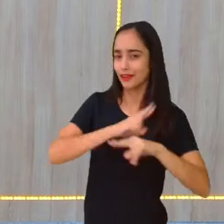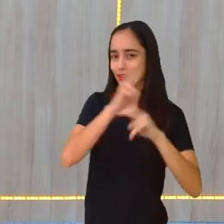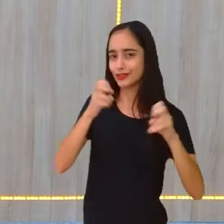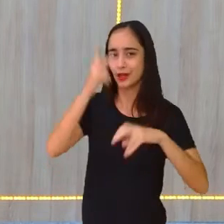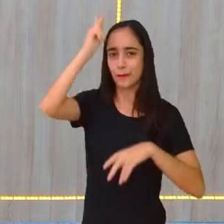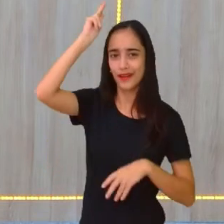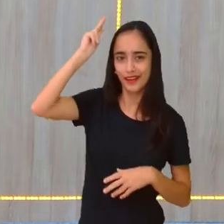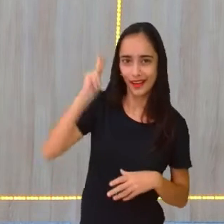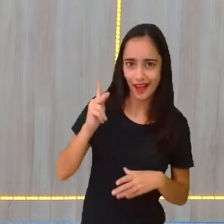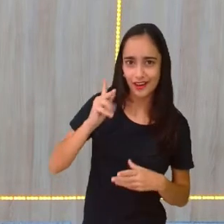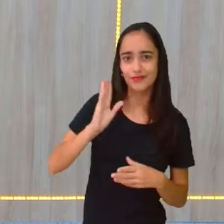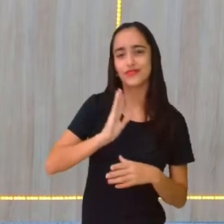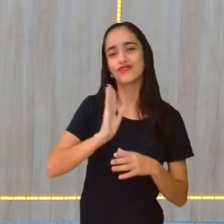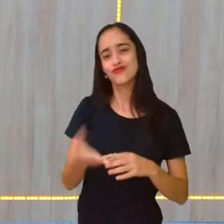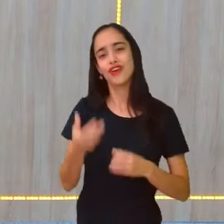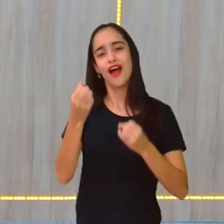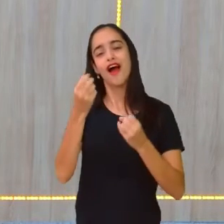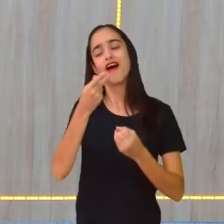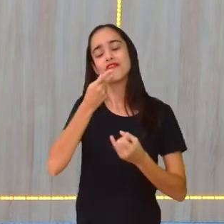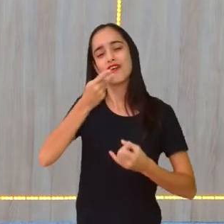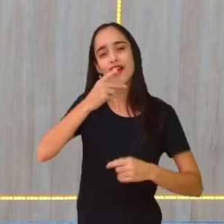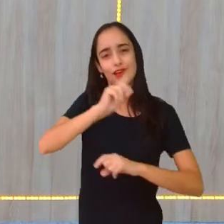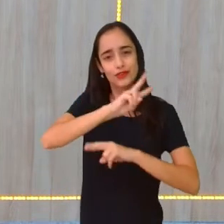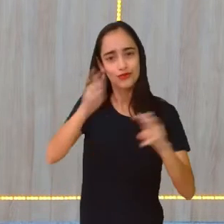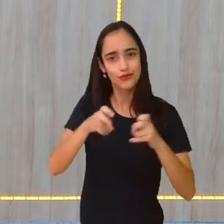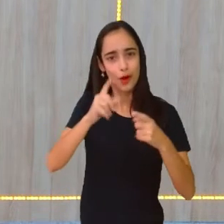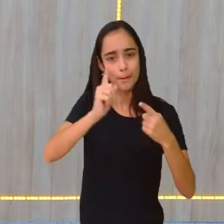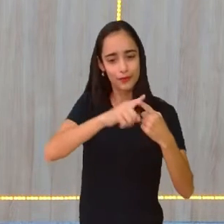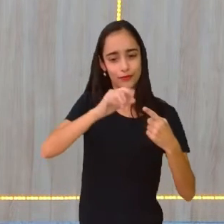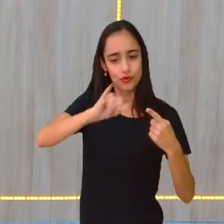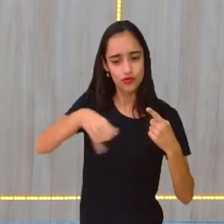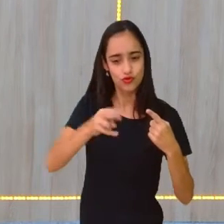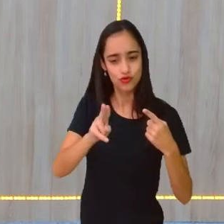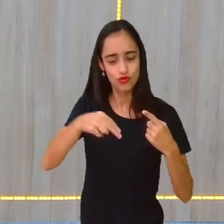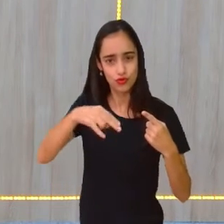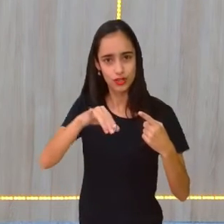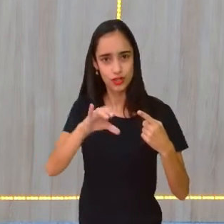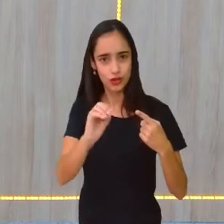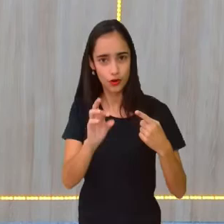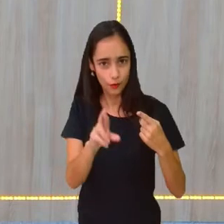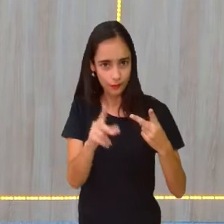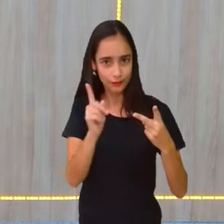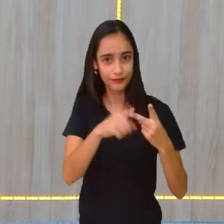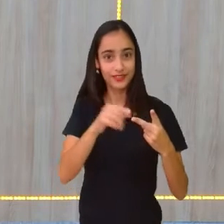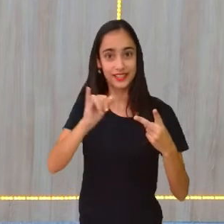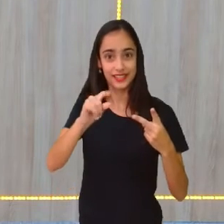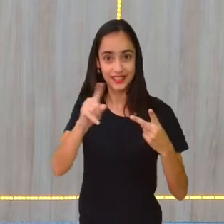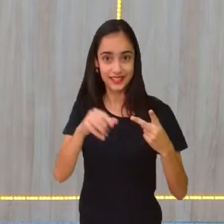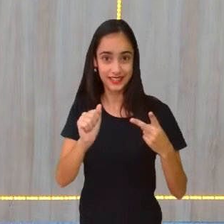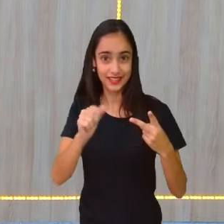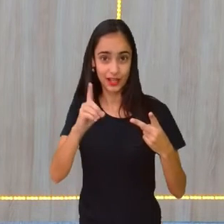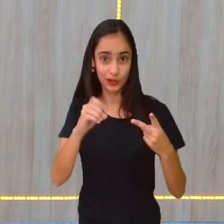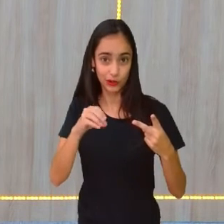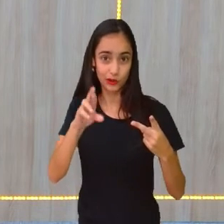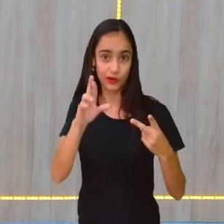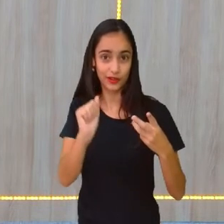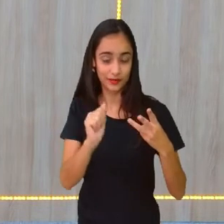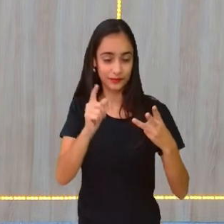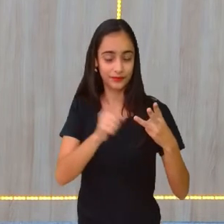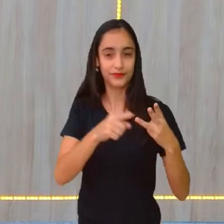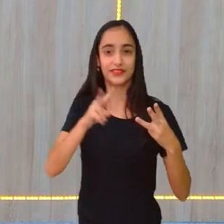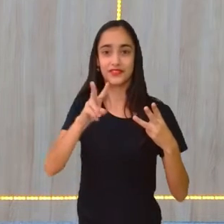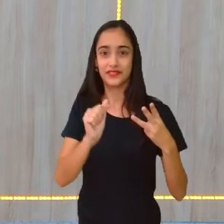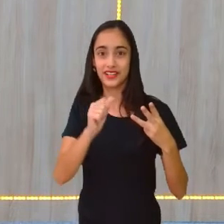produção, mas temos também a Isadora, Vanessa e hoje nós contamos com a